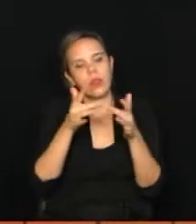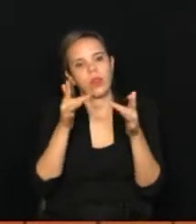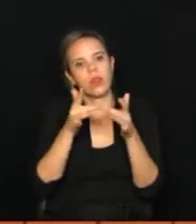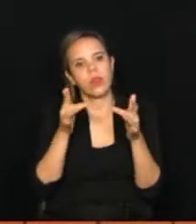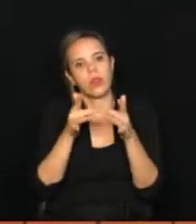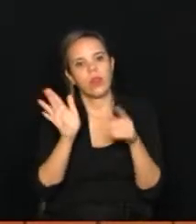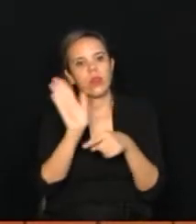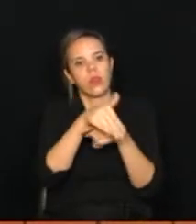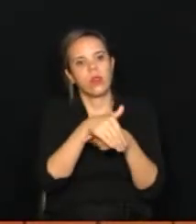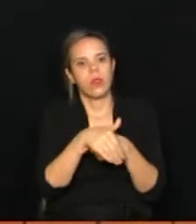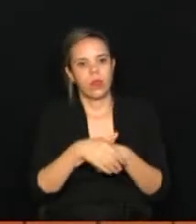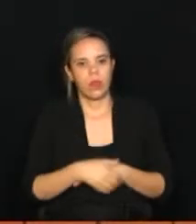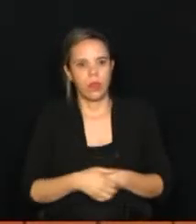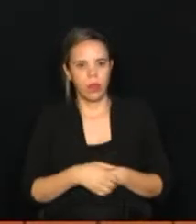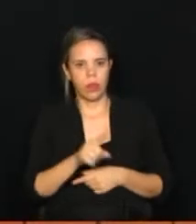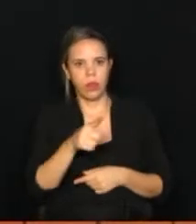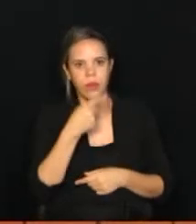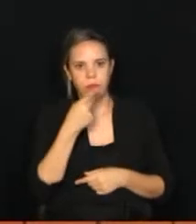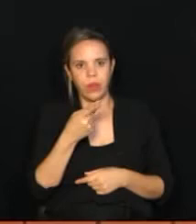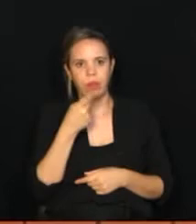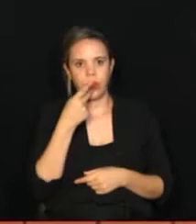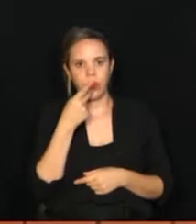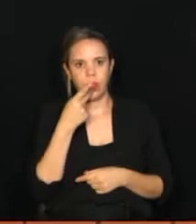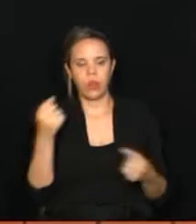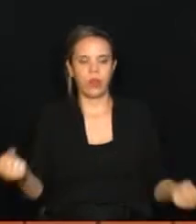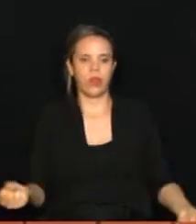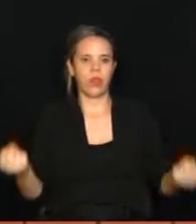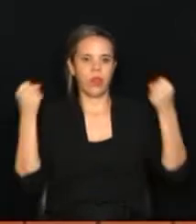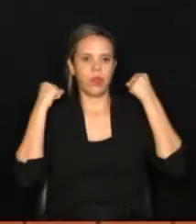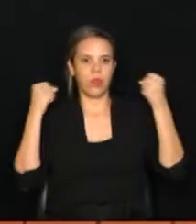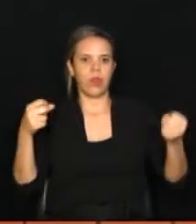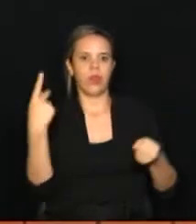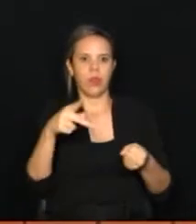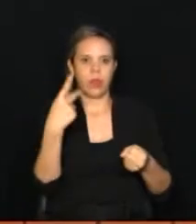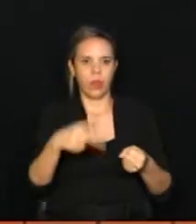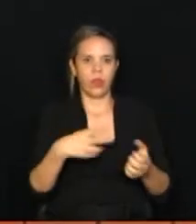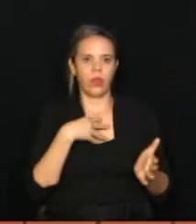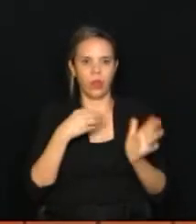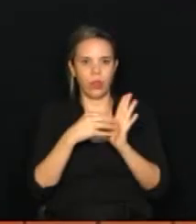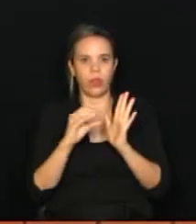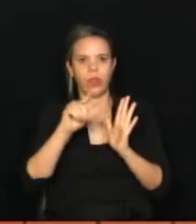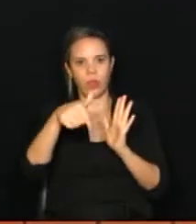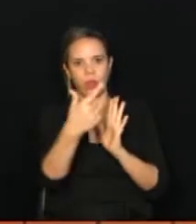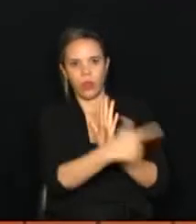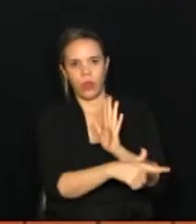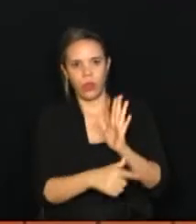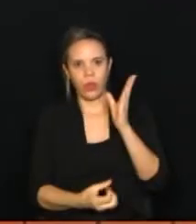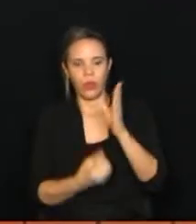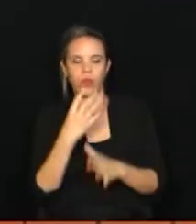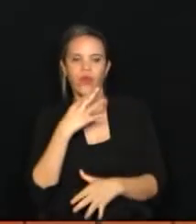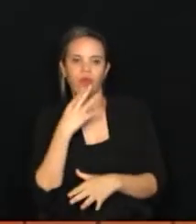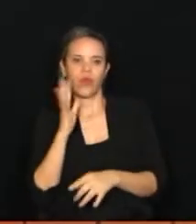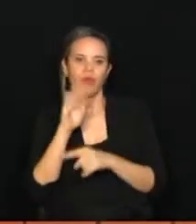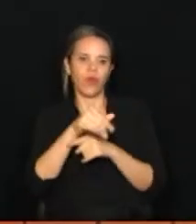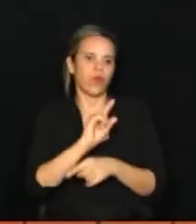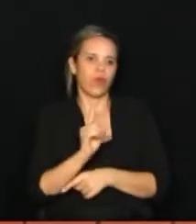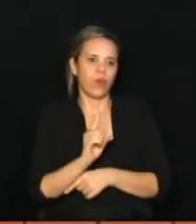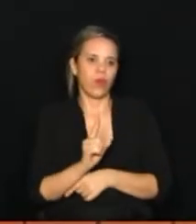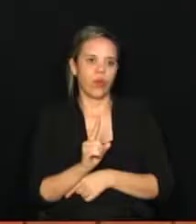com o basquete. Você estava falando da ginástica. A ginástica foi a sua primeira modalidade depois que você foi conhecer o basquete ou